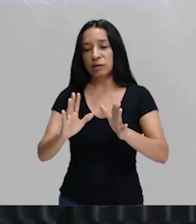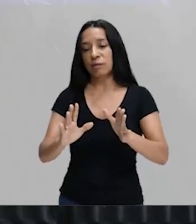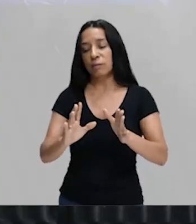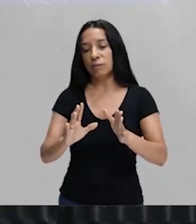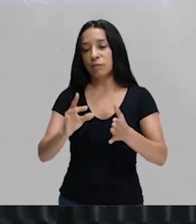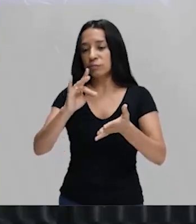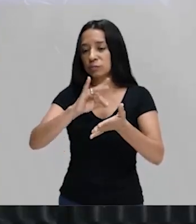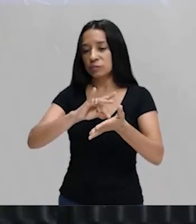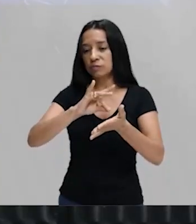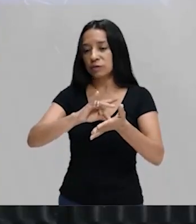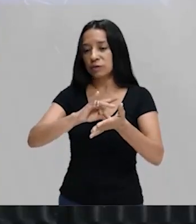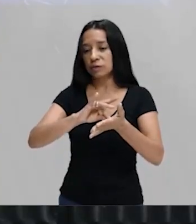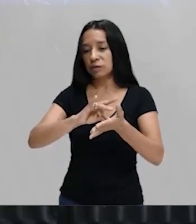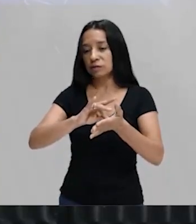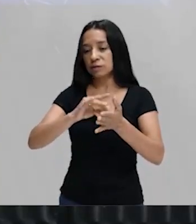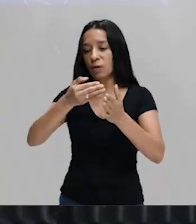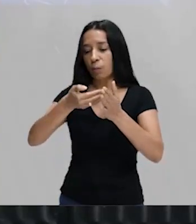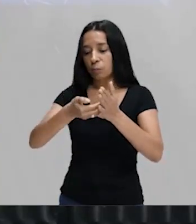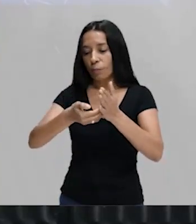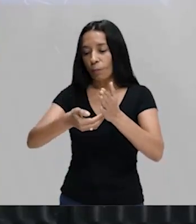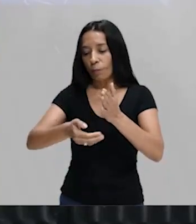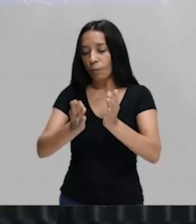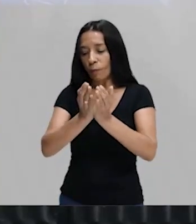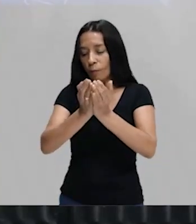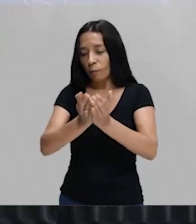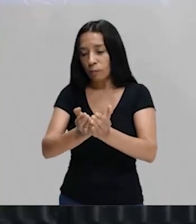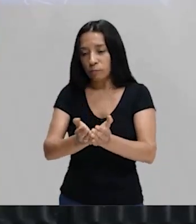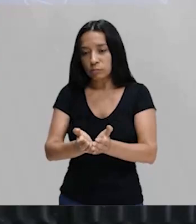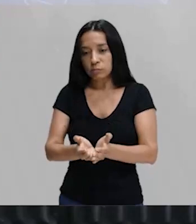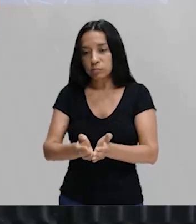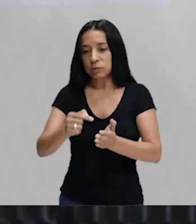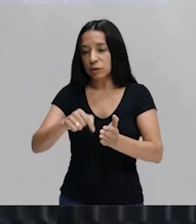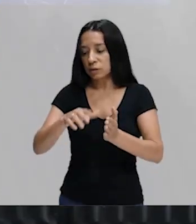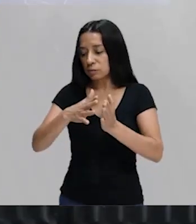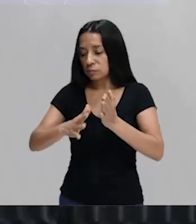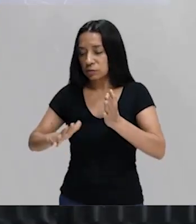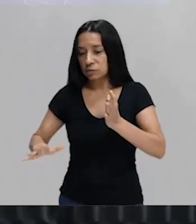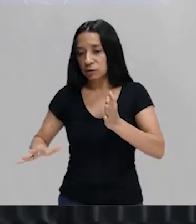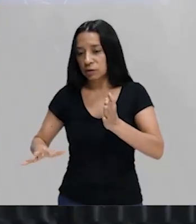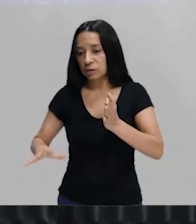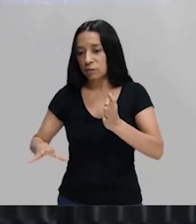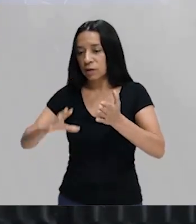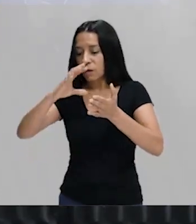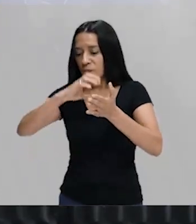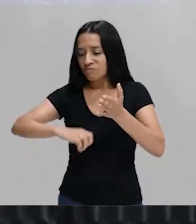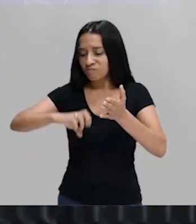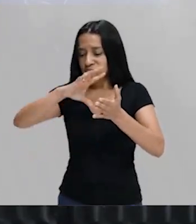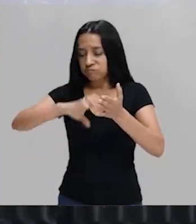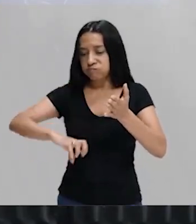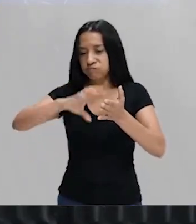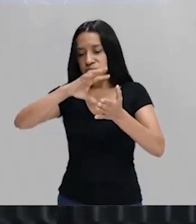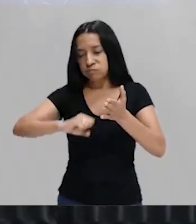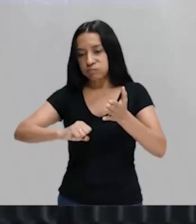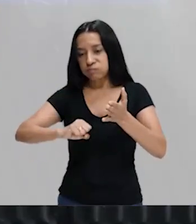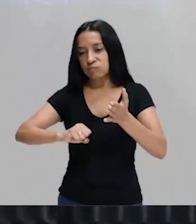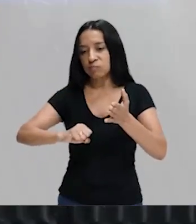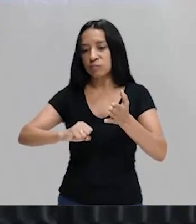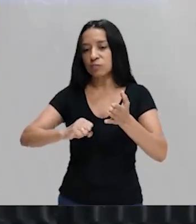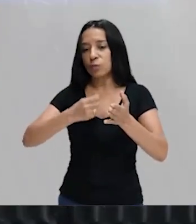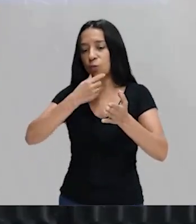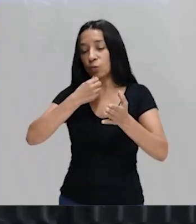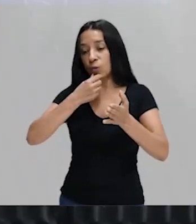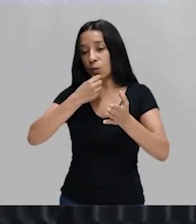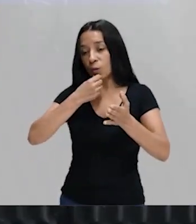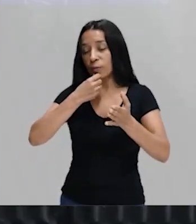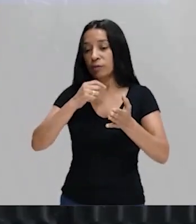literalmente encalhando no nosso litoral e acabou sendo saqueado. E esse embaixador dizia